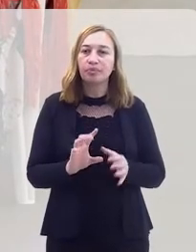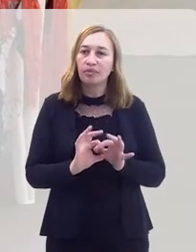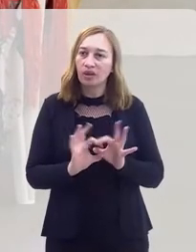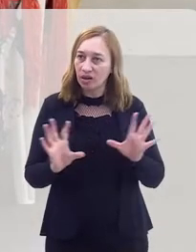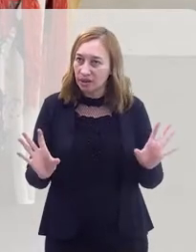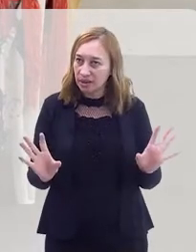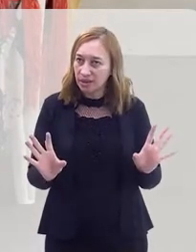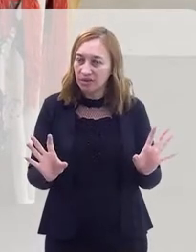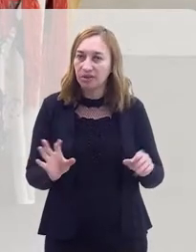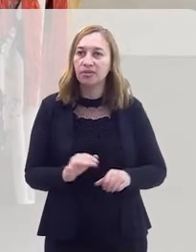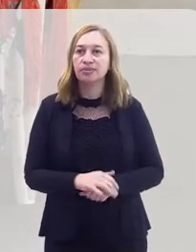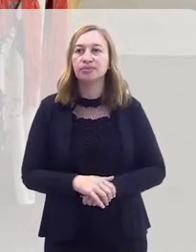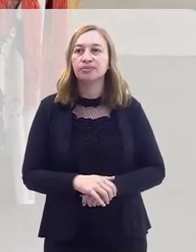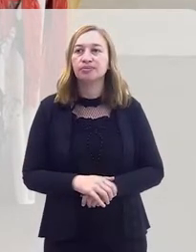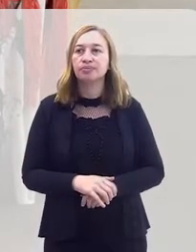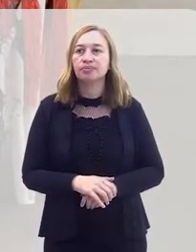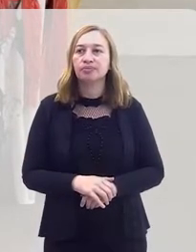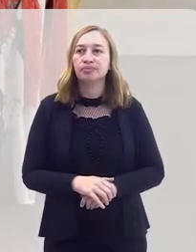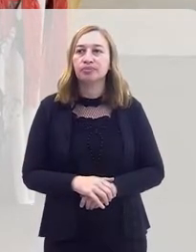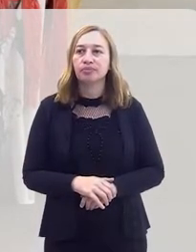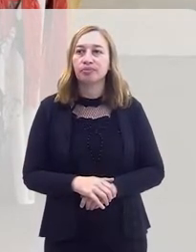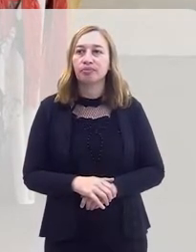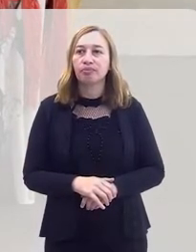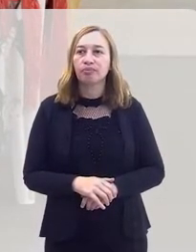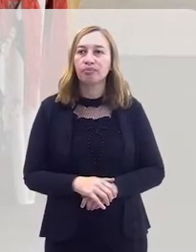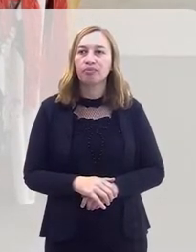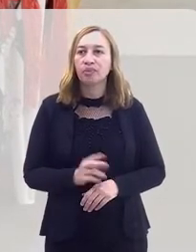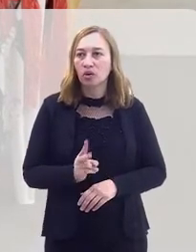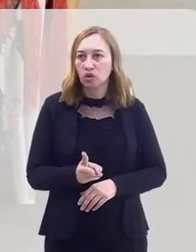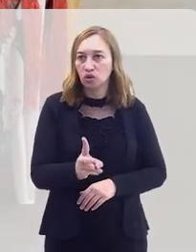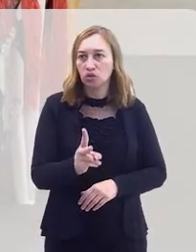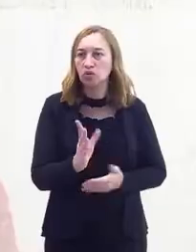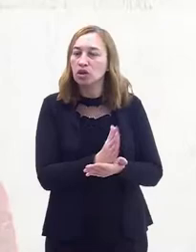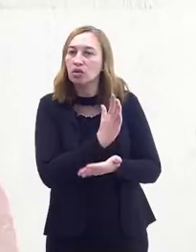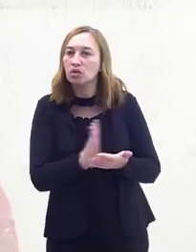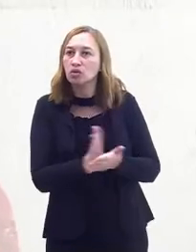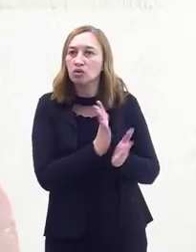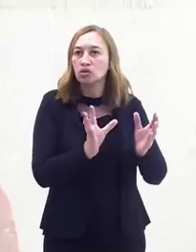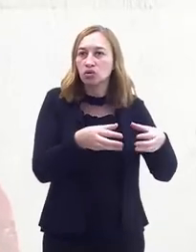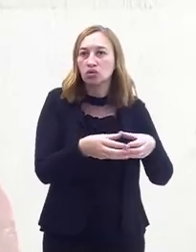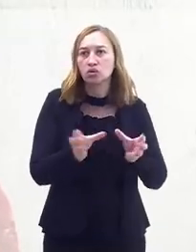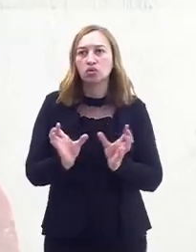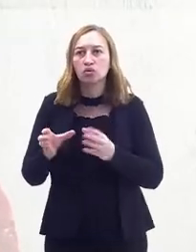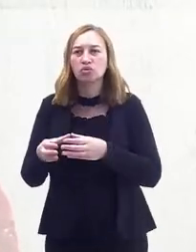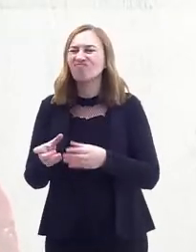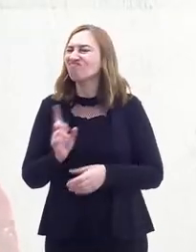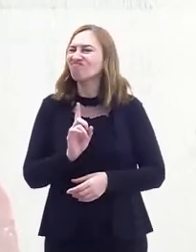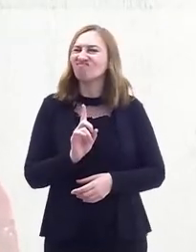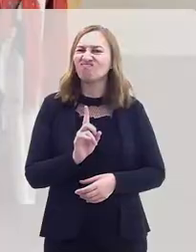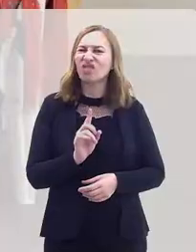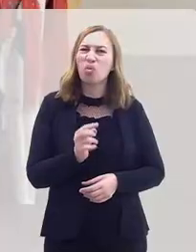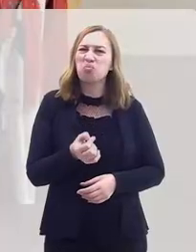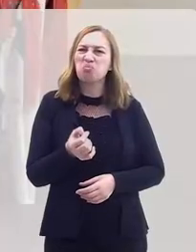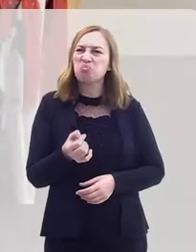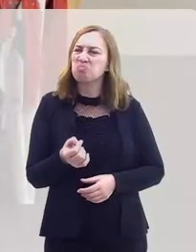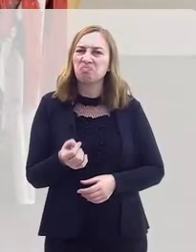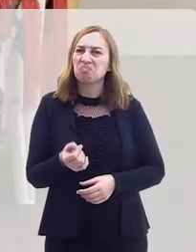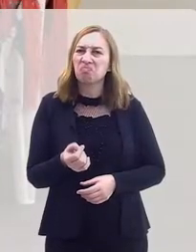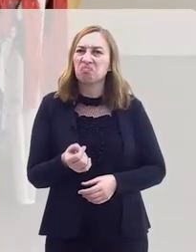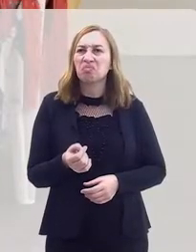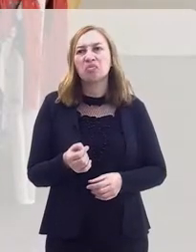essa obrigação, já é mais aberto. Mas ainda hoje se tem mantém? Oi? Ah, isso ainda se mantém em alguns grupos?